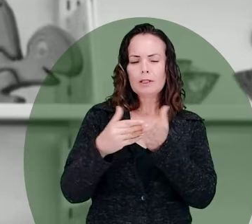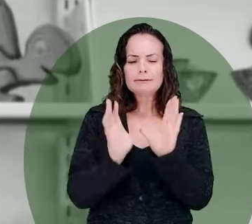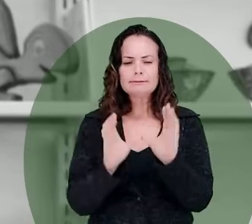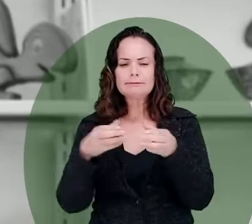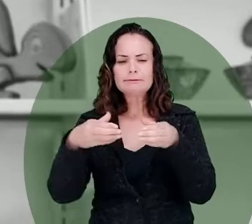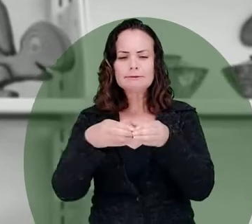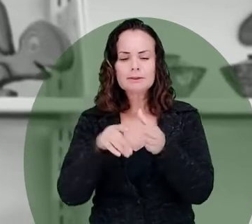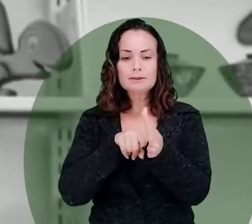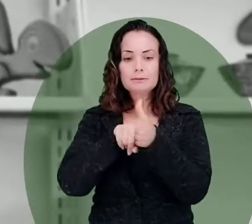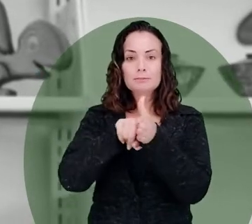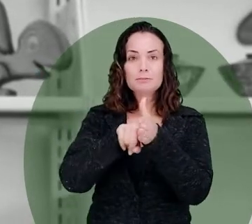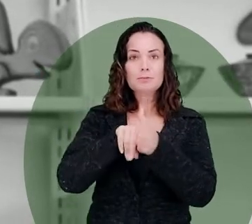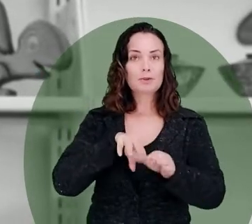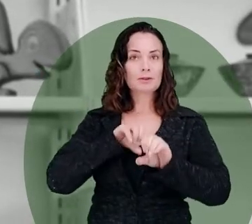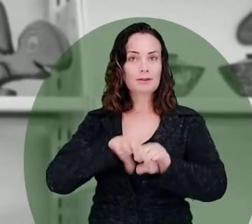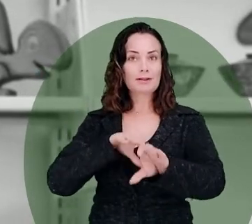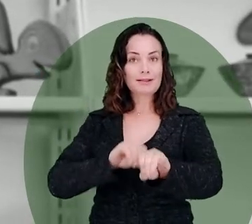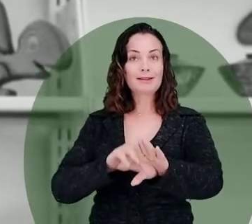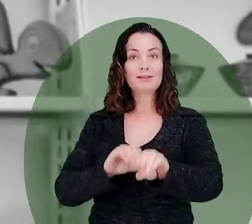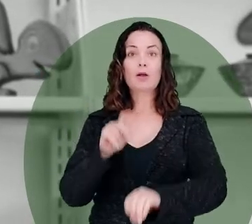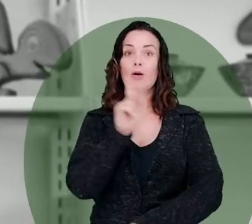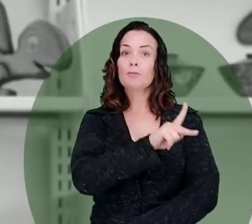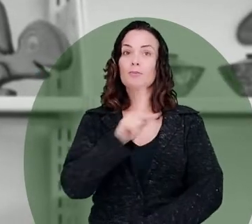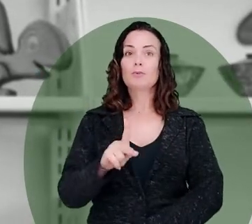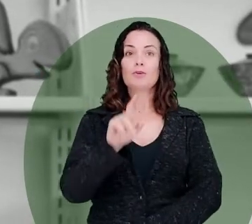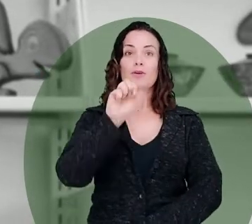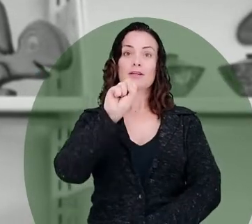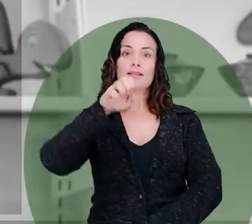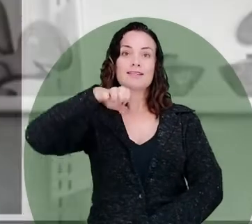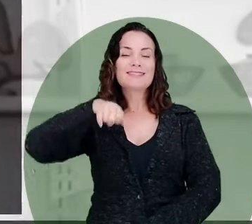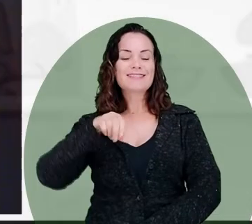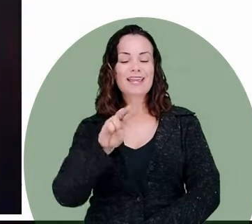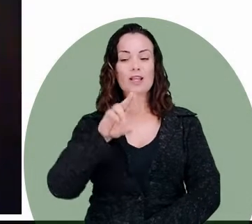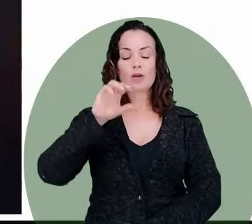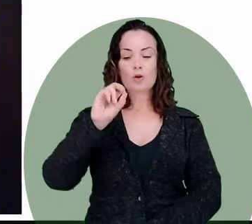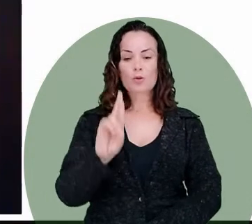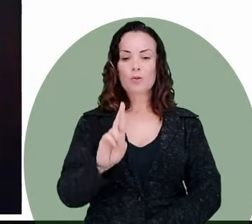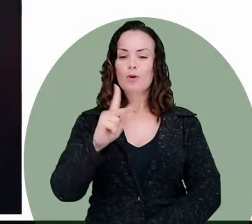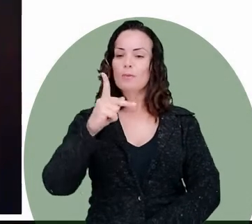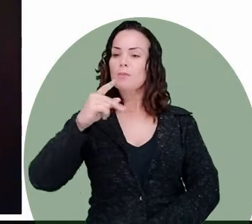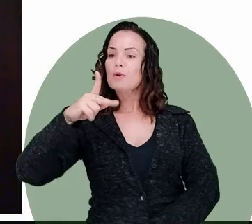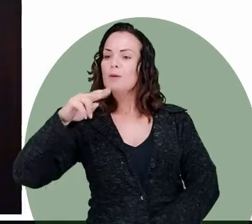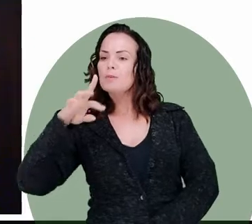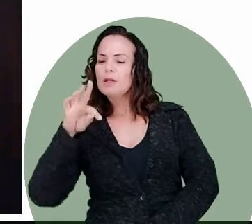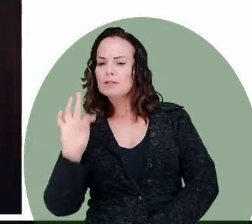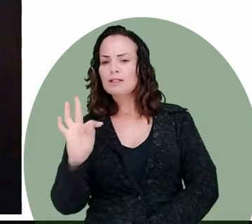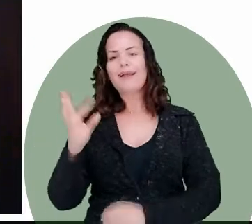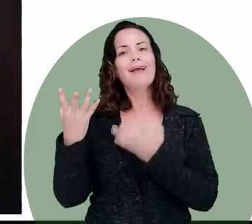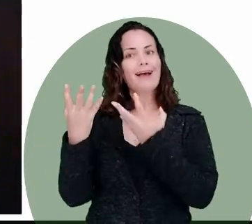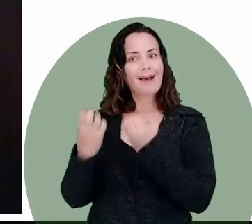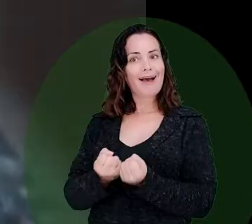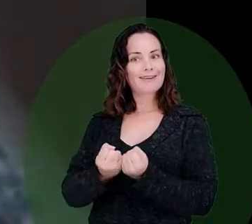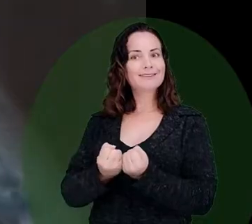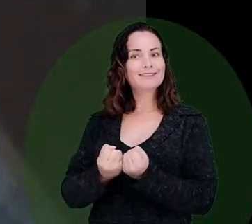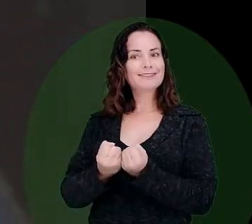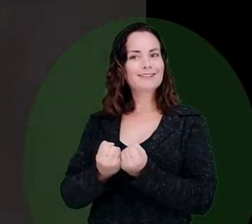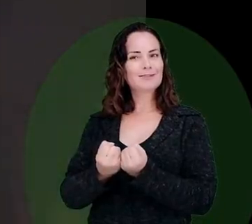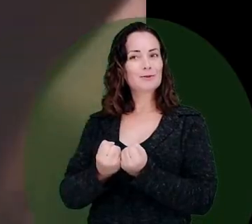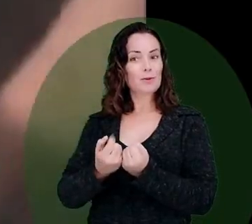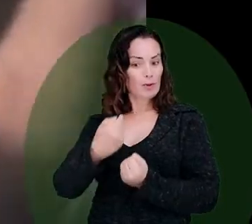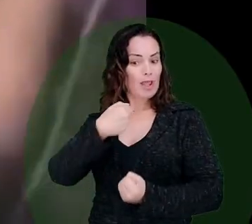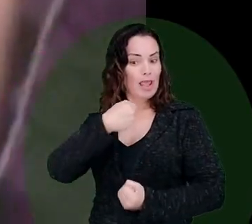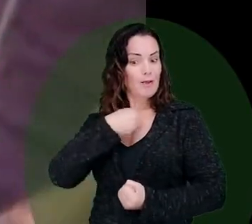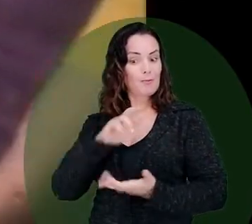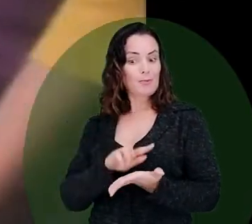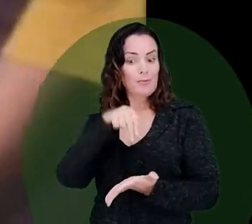O professor Seymour Papert, que estava dando um curso em criatividade, ele me aceitou como ouvinte. Ele